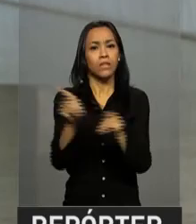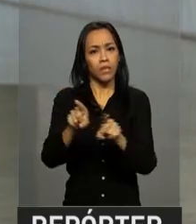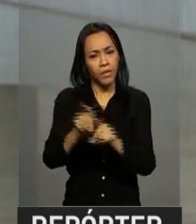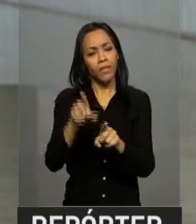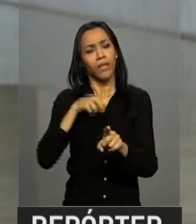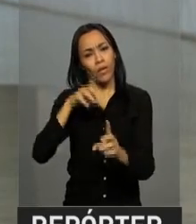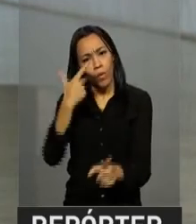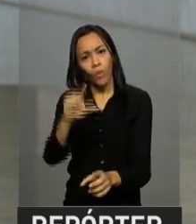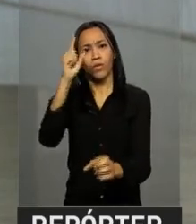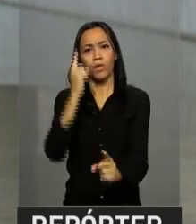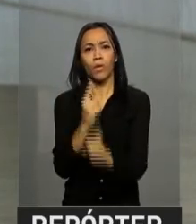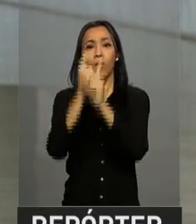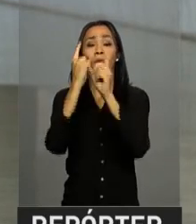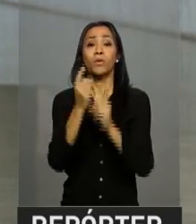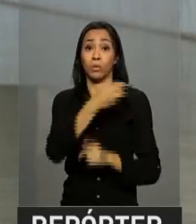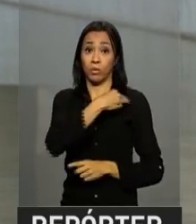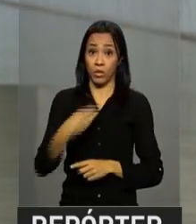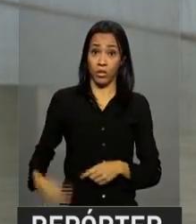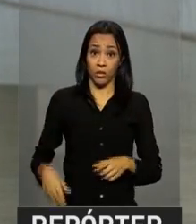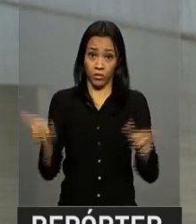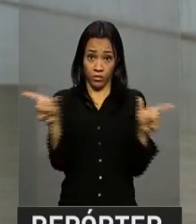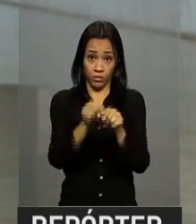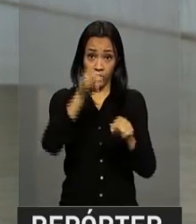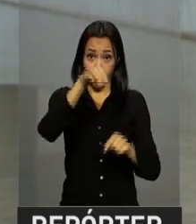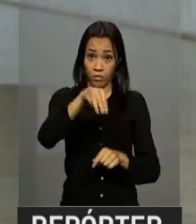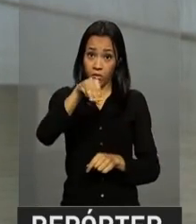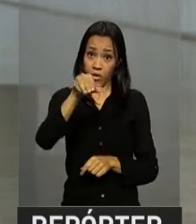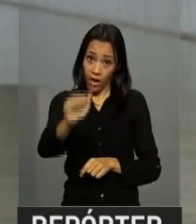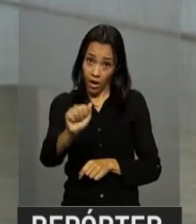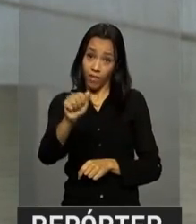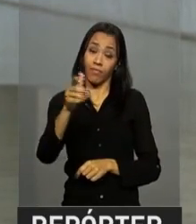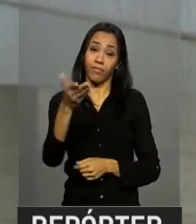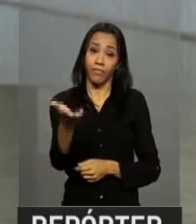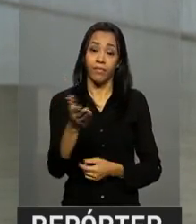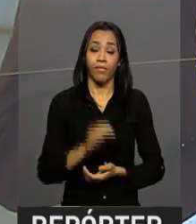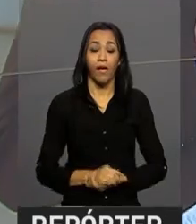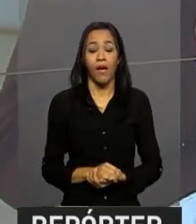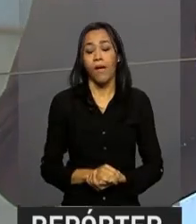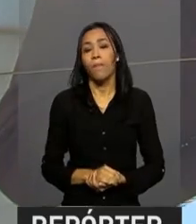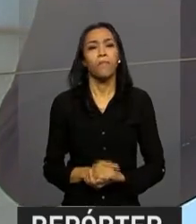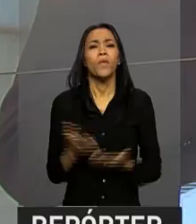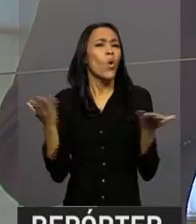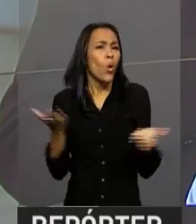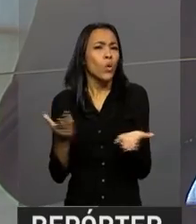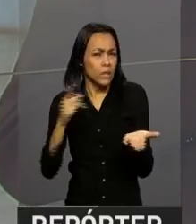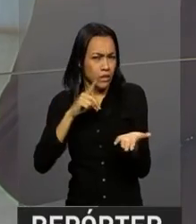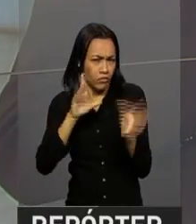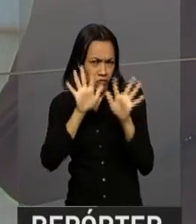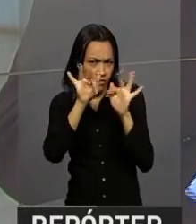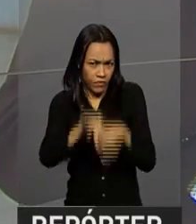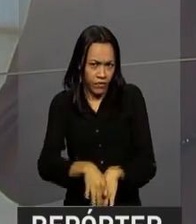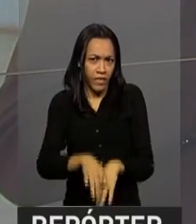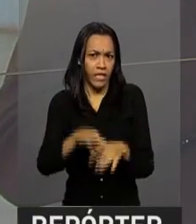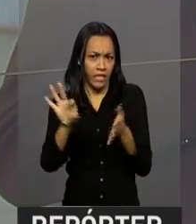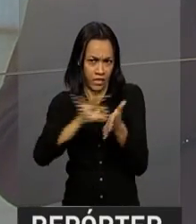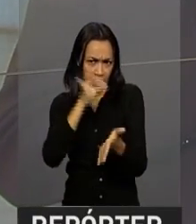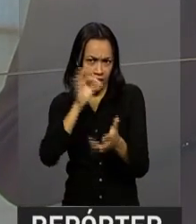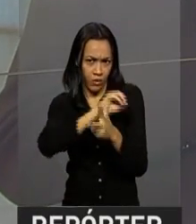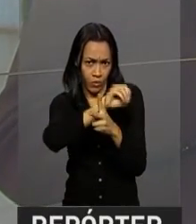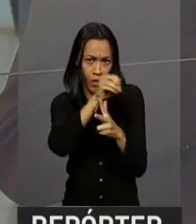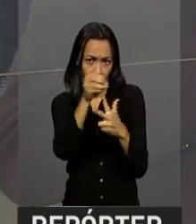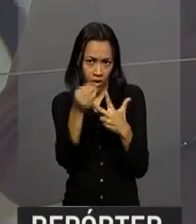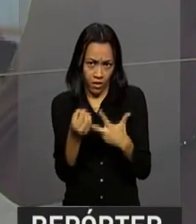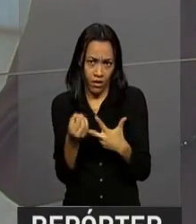República tem agenda com o ministro do Meio Ambiente, José Sarney Filho. Jaime. Bora, João, hoje terminam as inscrições do